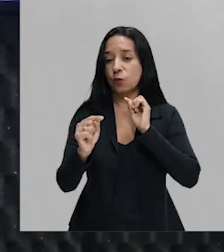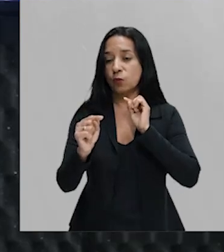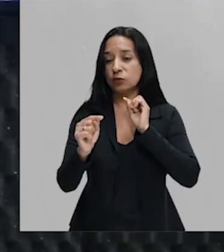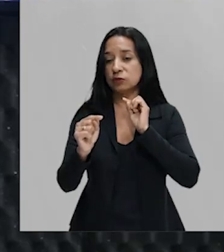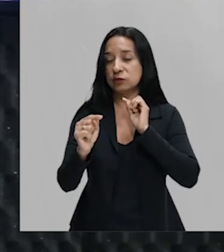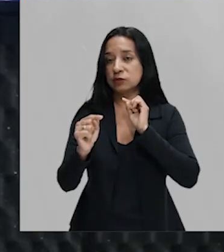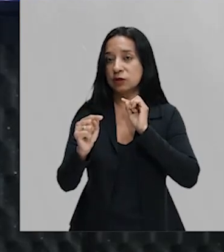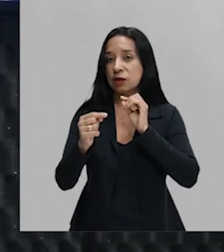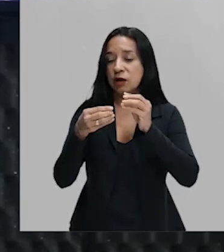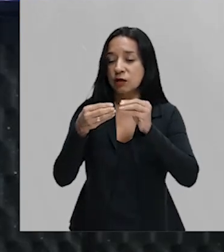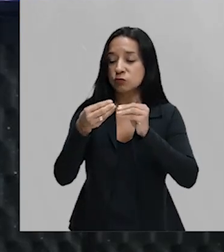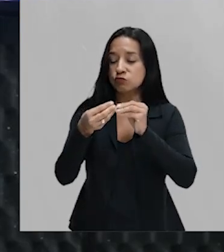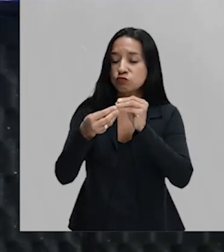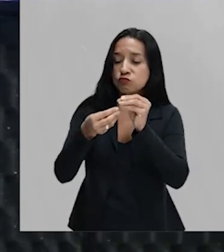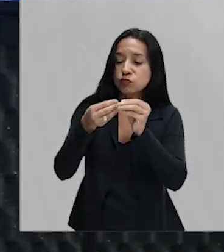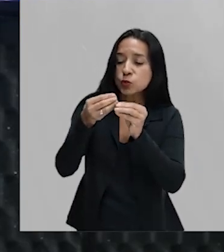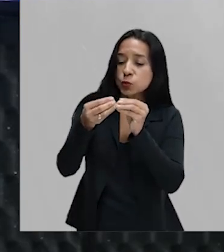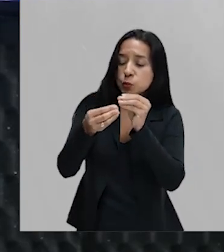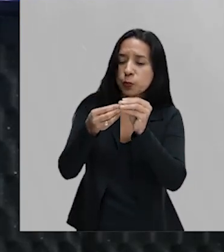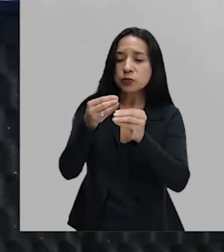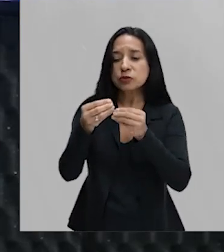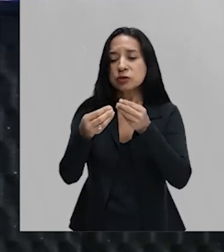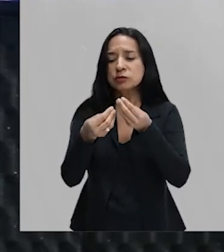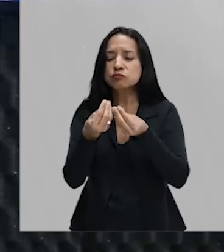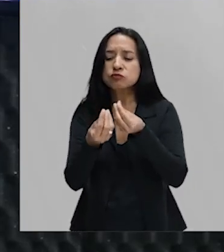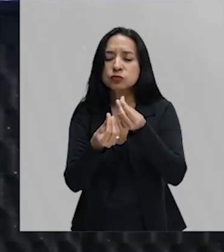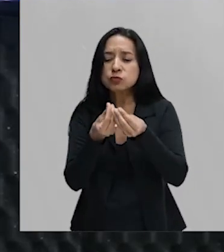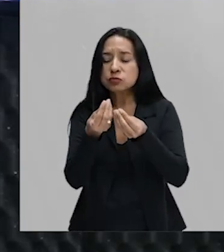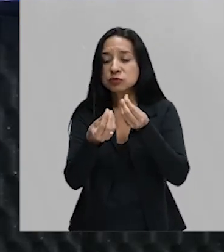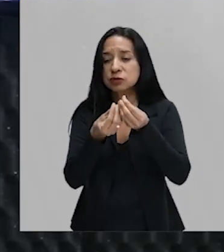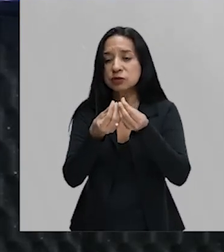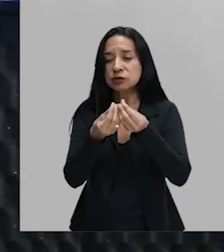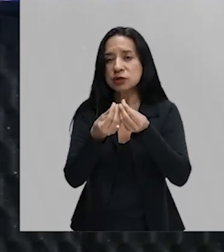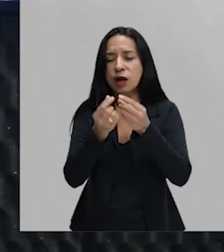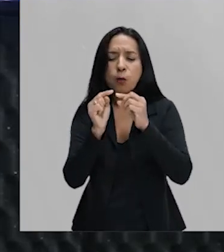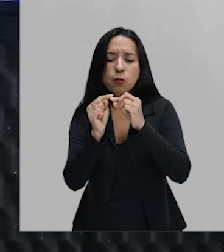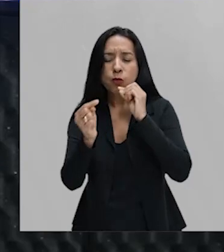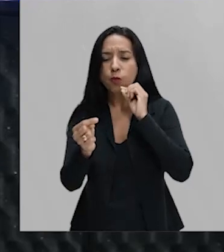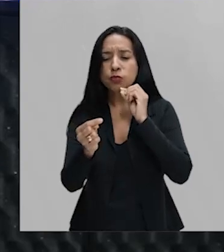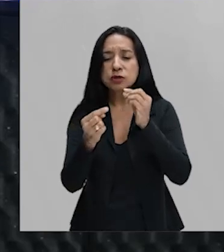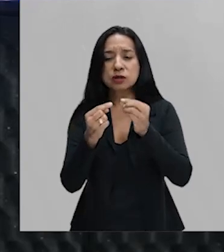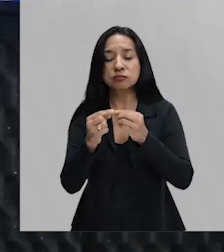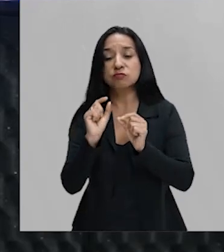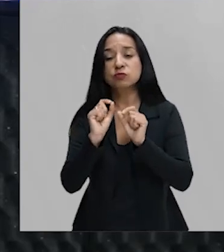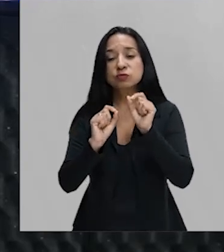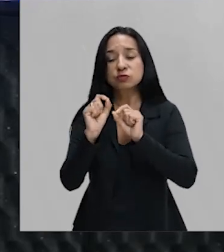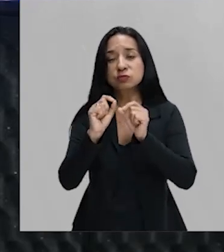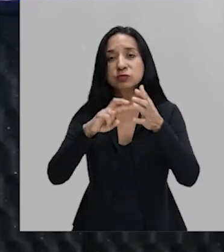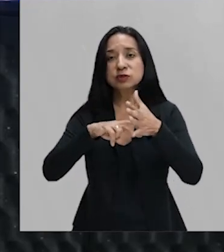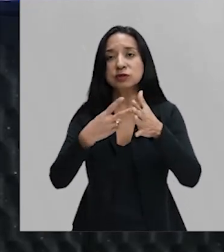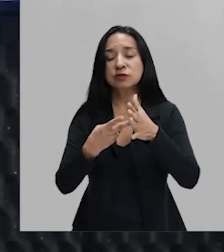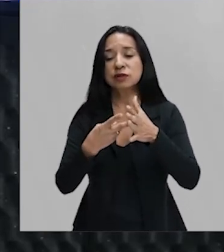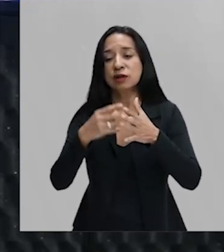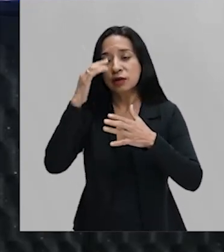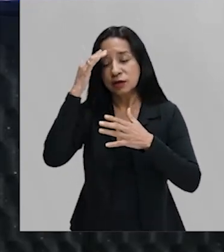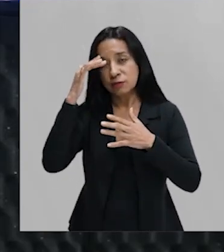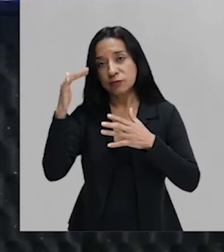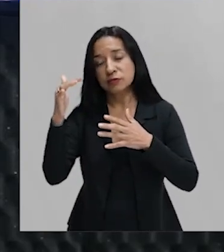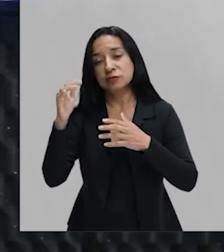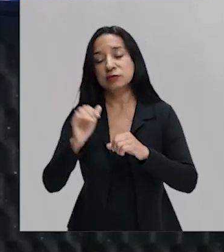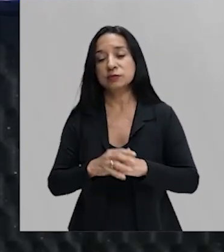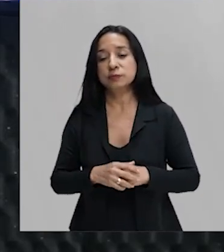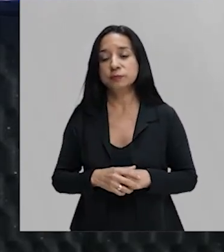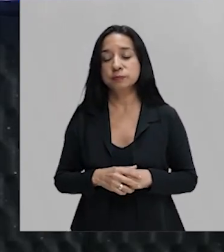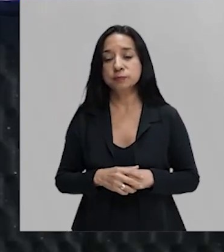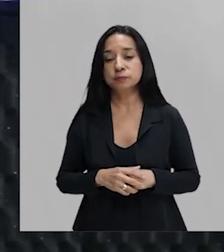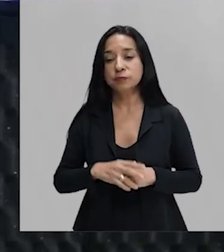gradiente de concentração. Professor, o que é isso? Contra o gradiente de concentração. Vamos imaginar a seguinte